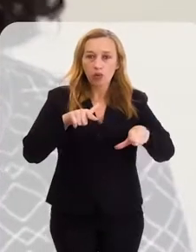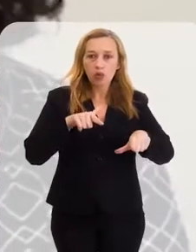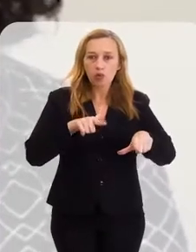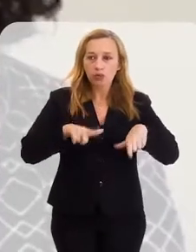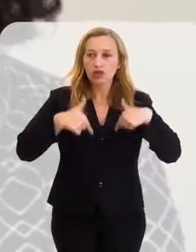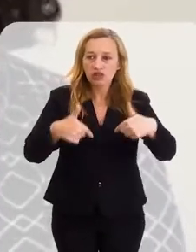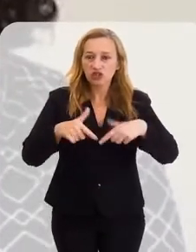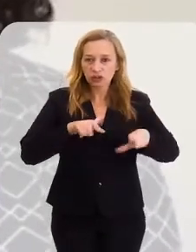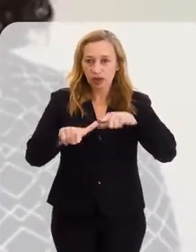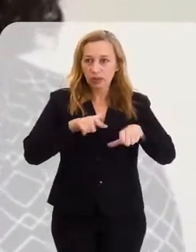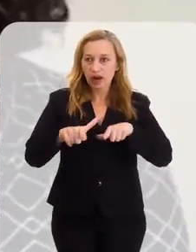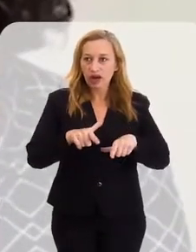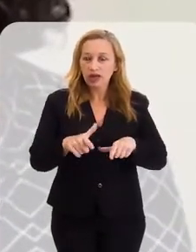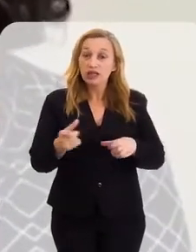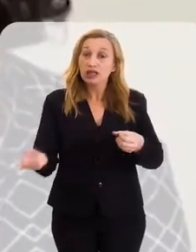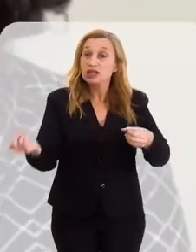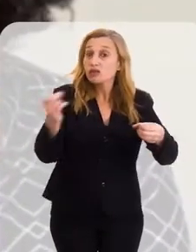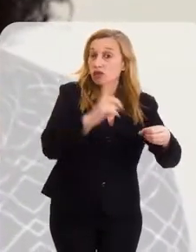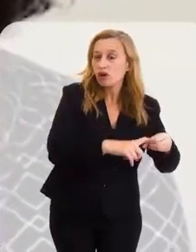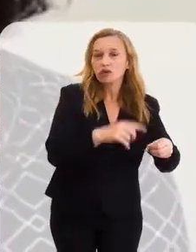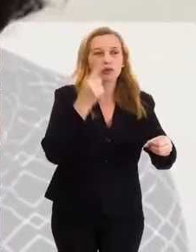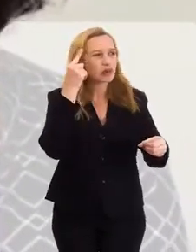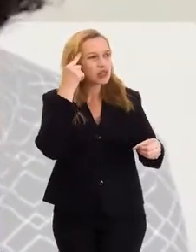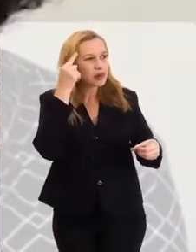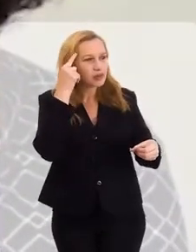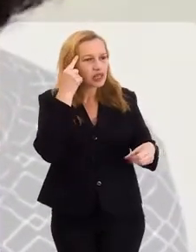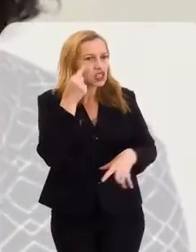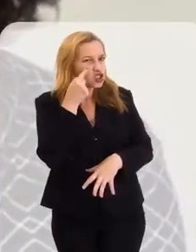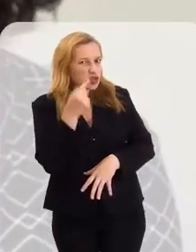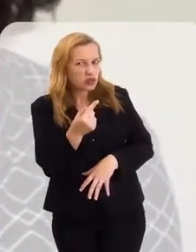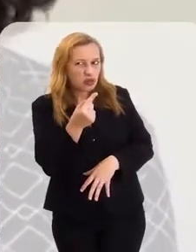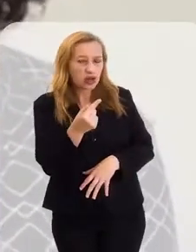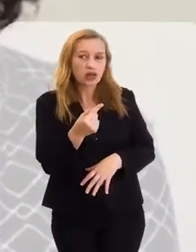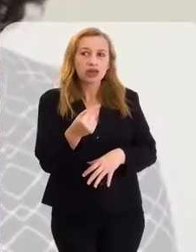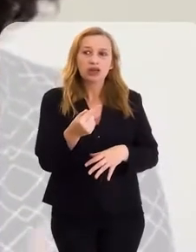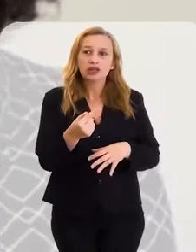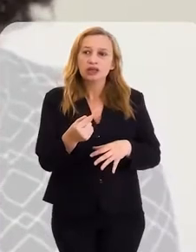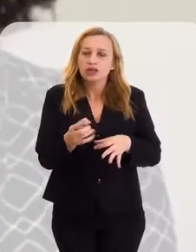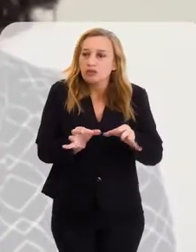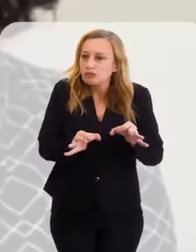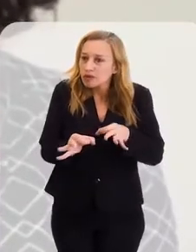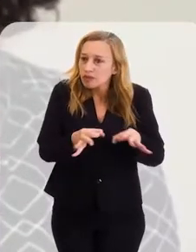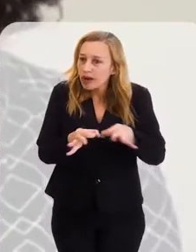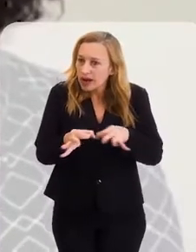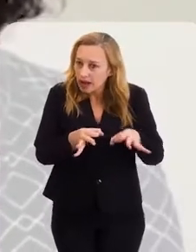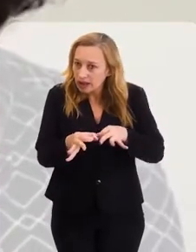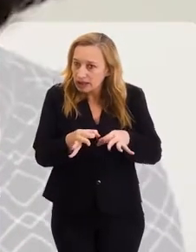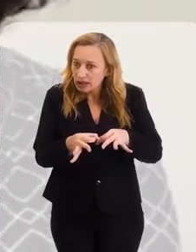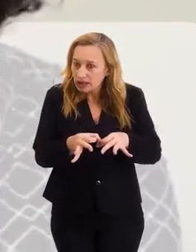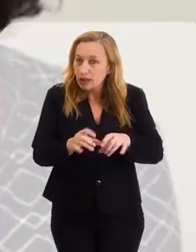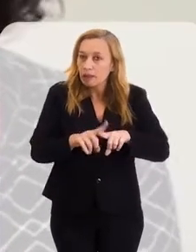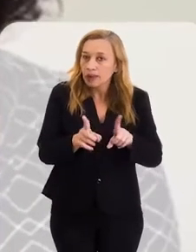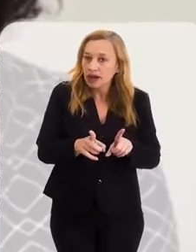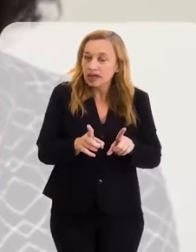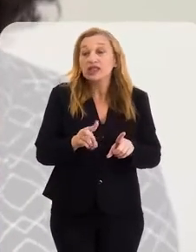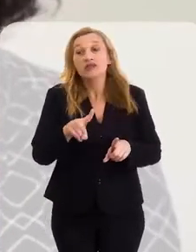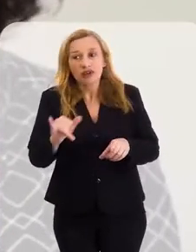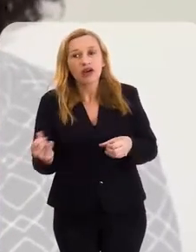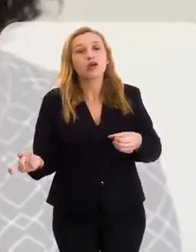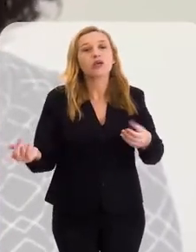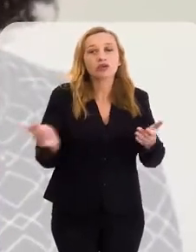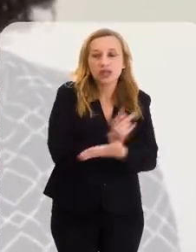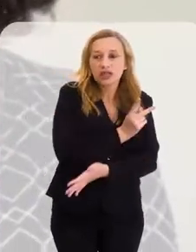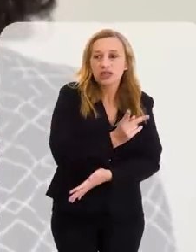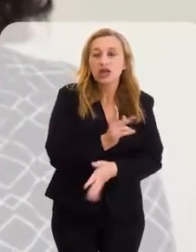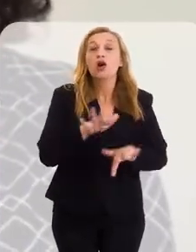essa forma de trabalho. E nessa perspectiva de retomada, né, que a gente vê, sendo mexida aí pela Ômicron, mas que em algum momento ela